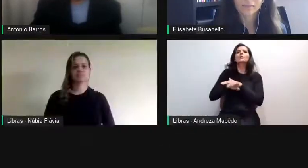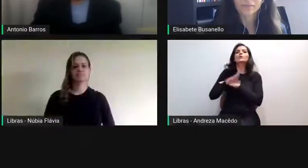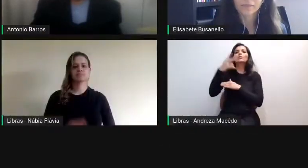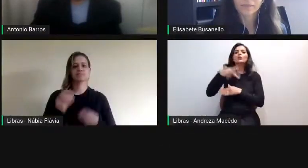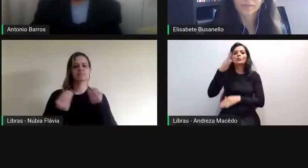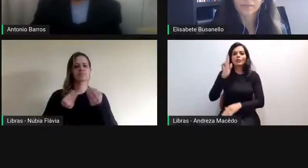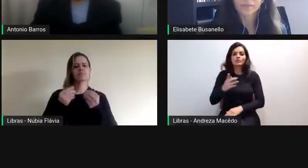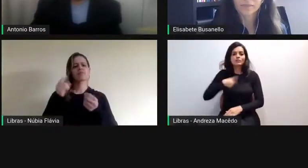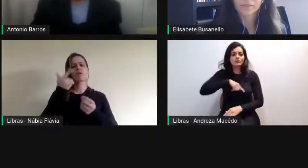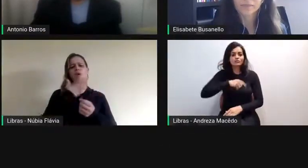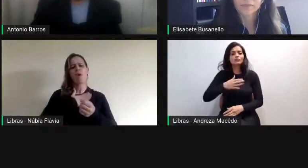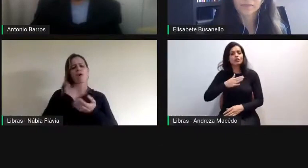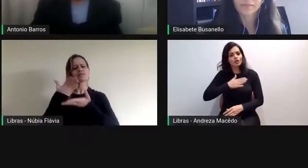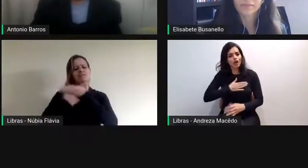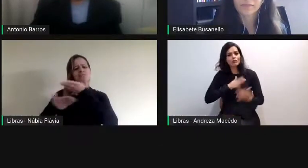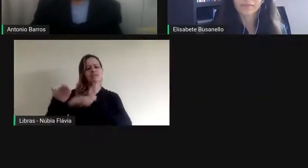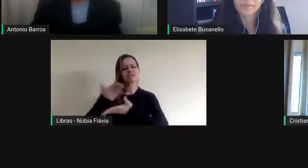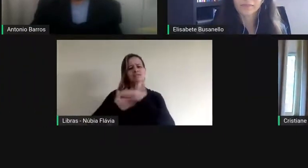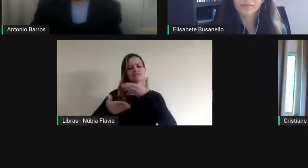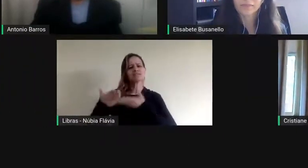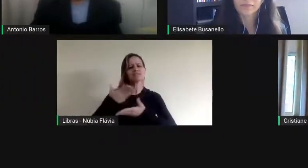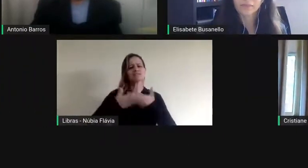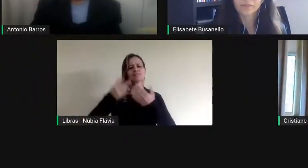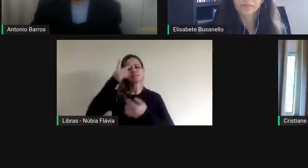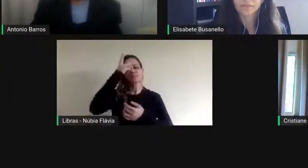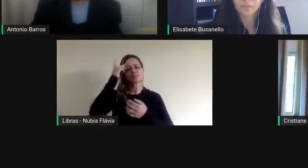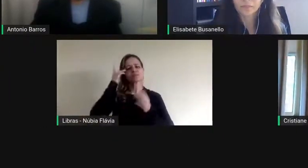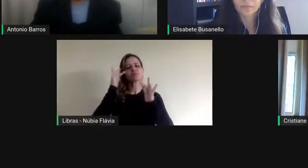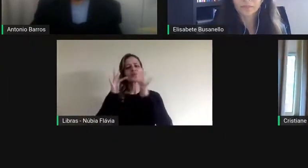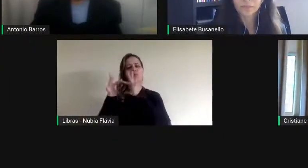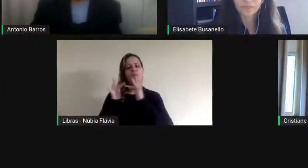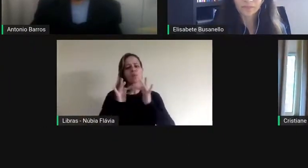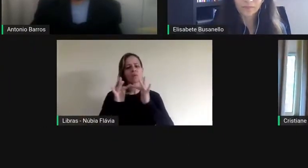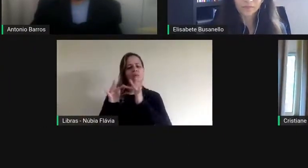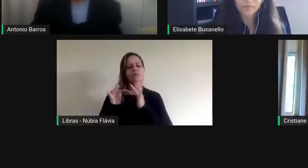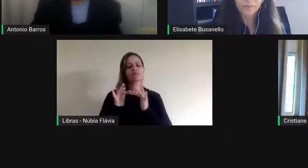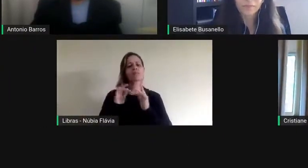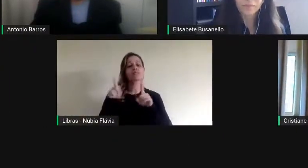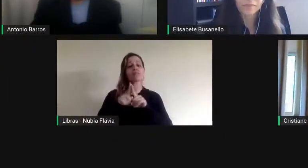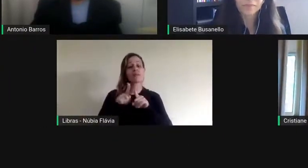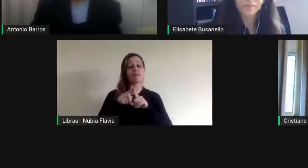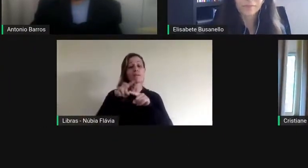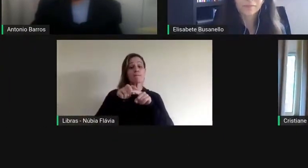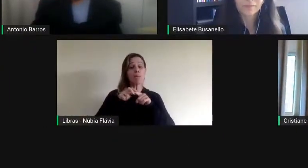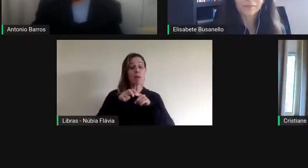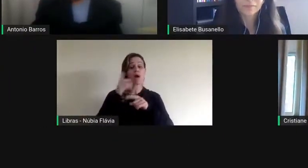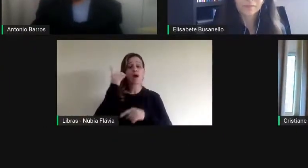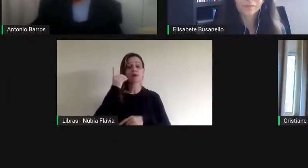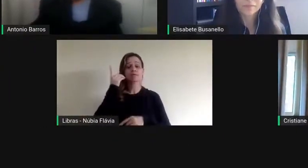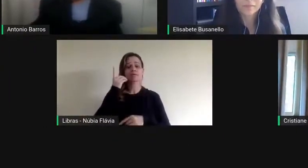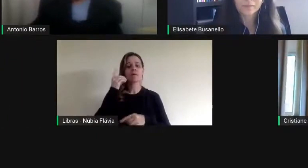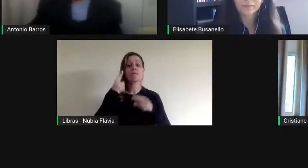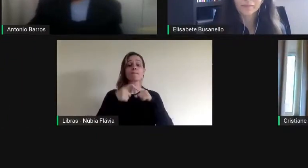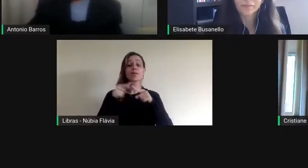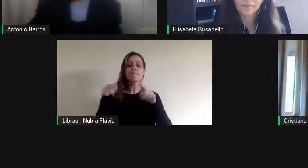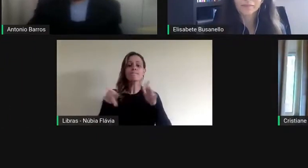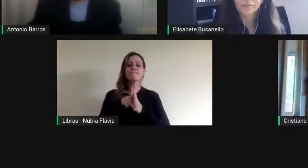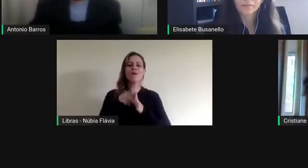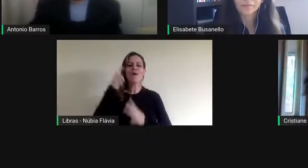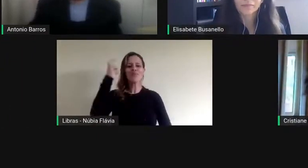com as pessoas, né, e com parlamentares também, até por conta da nossa cultura, mas